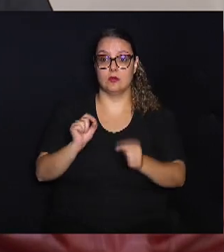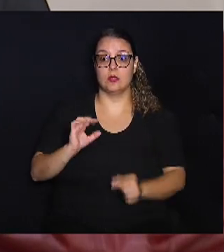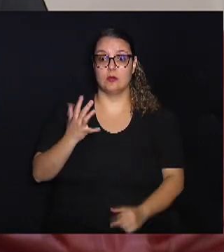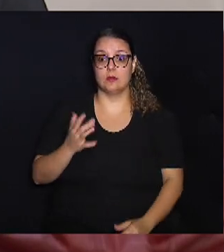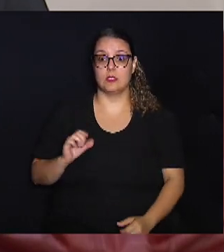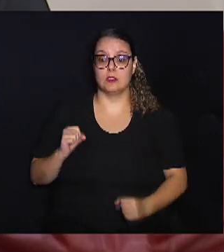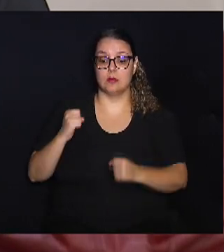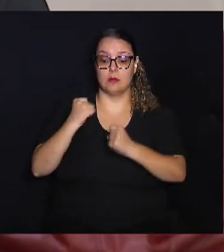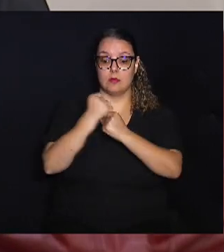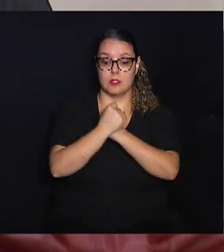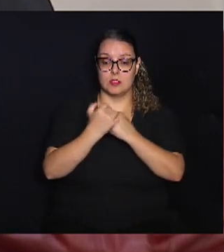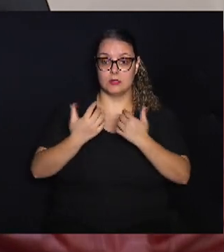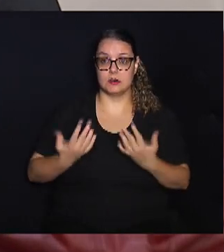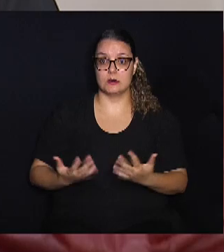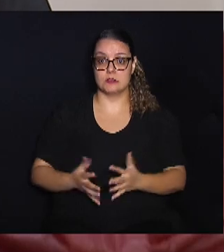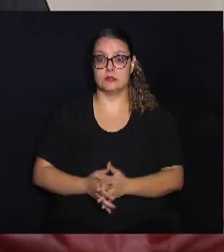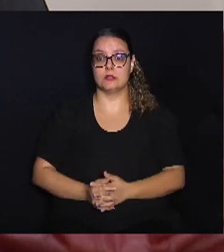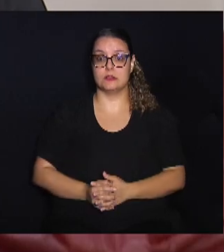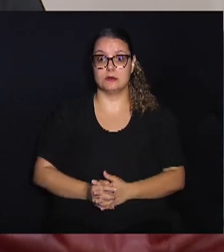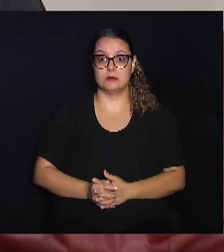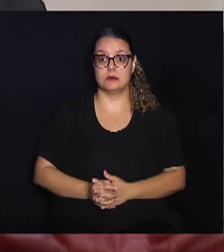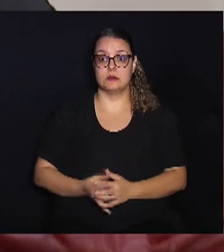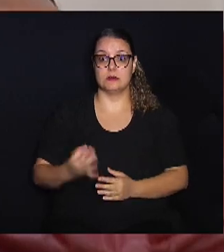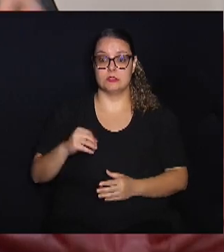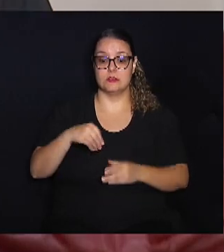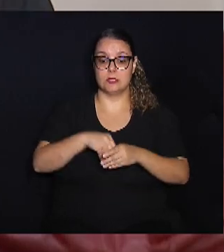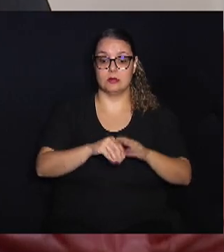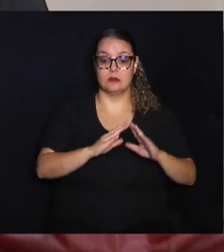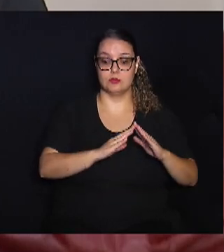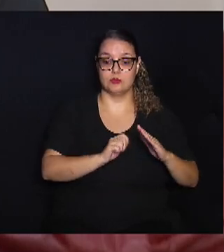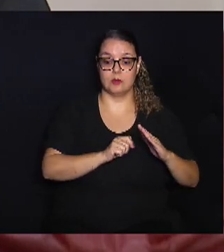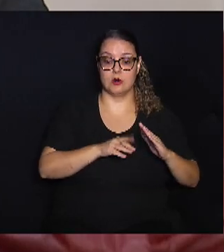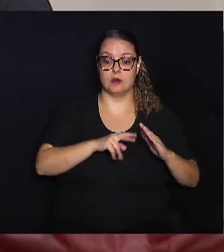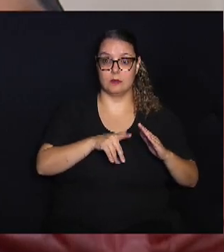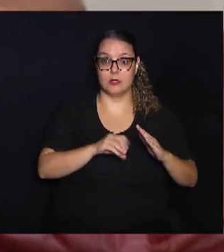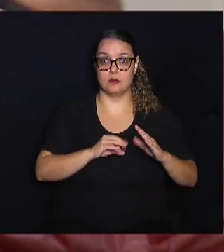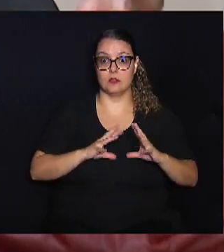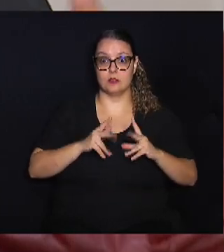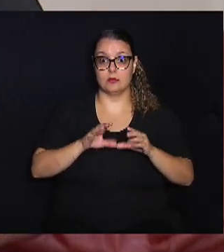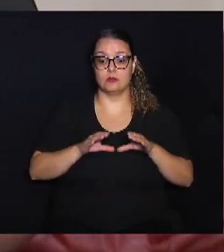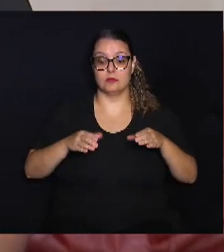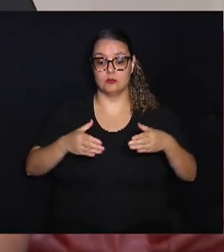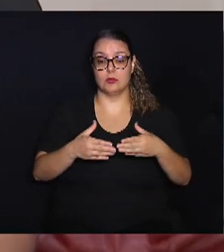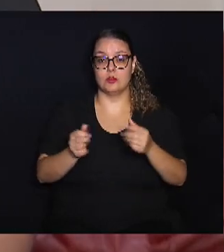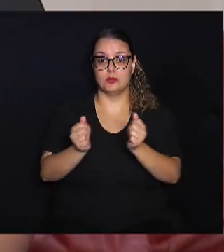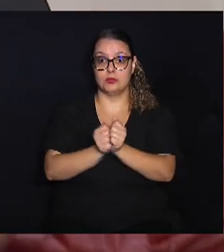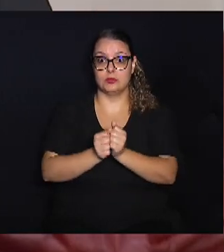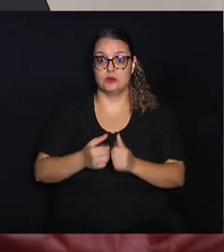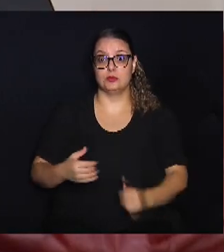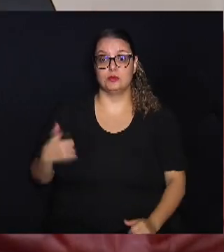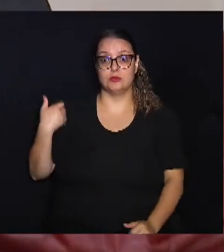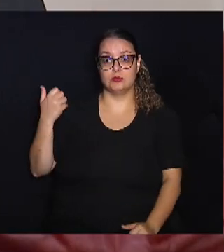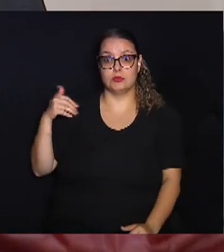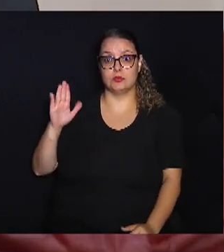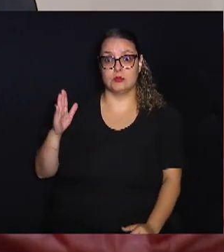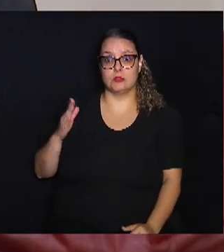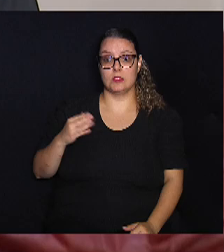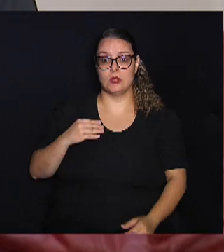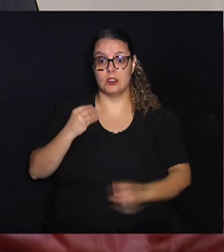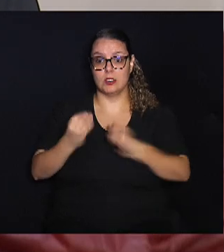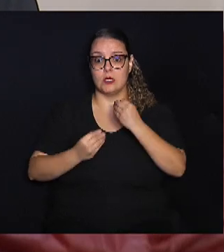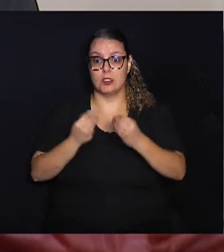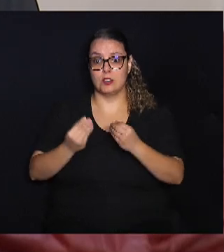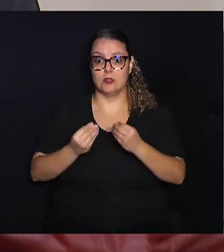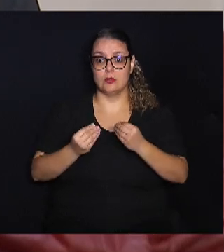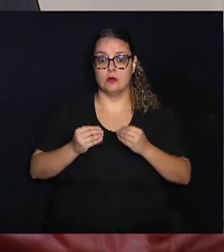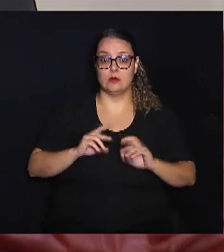proteção, se está dentro de um abrigo, então é tudo coletivo, tudo se faz junto com um adulto. Como que é isso fora